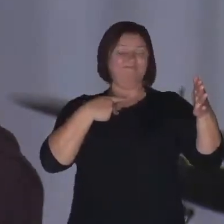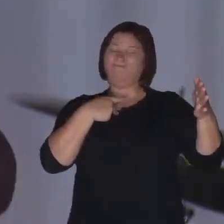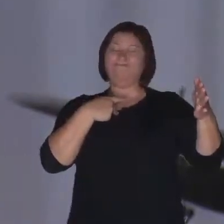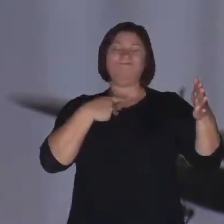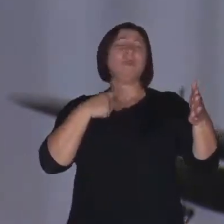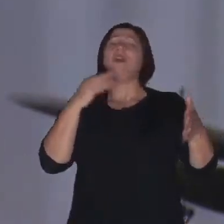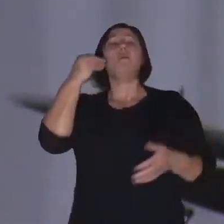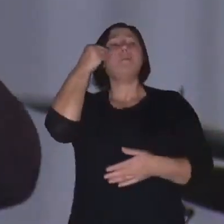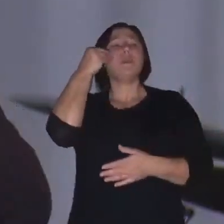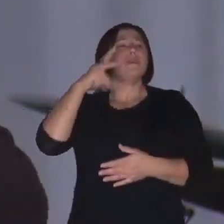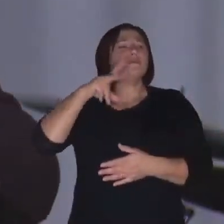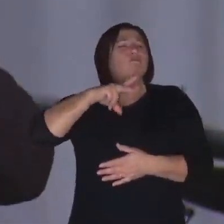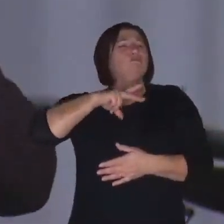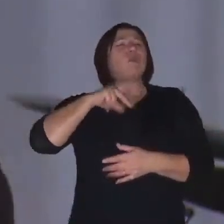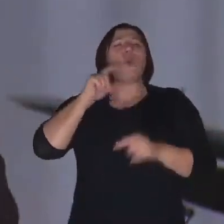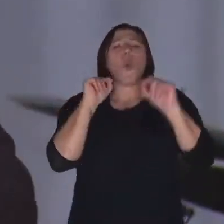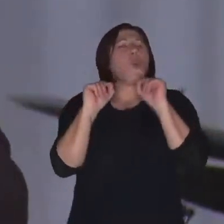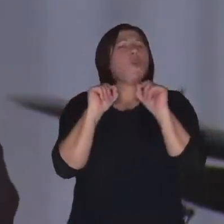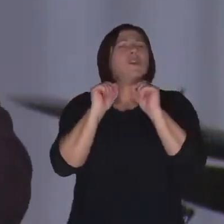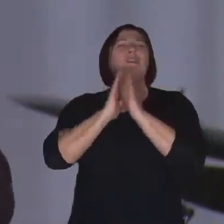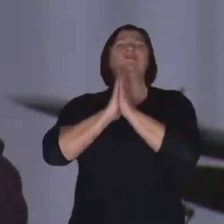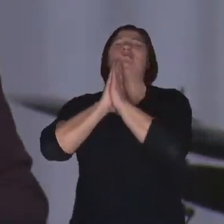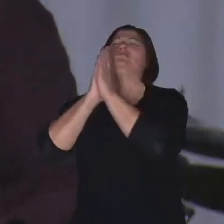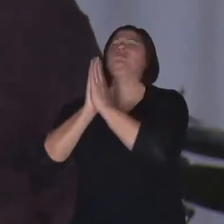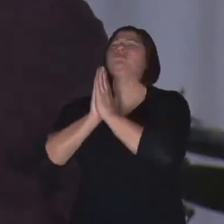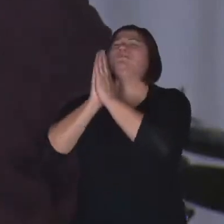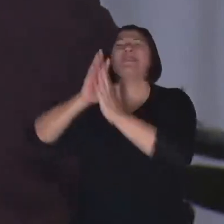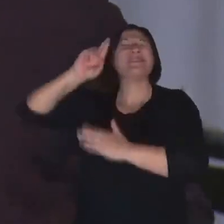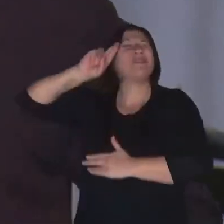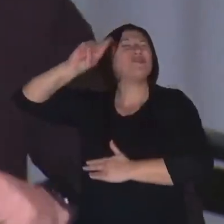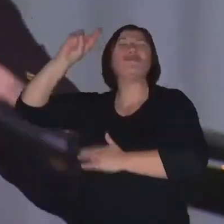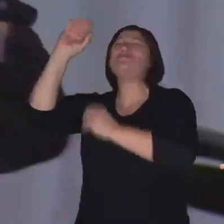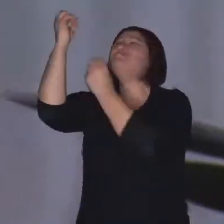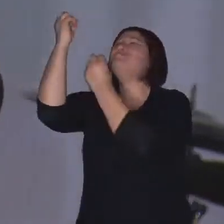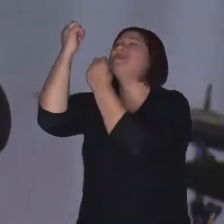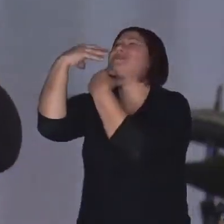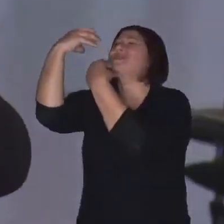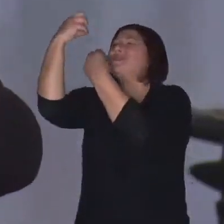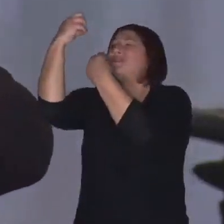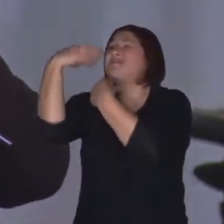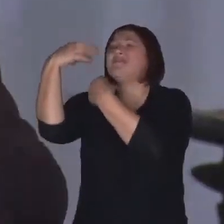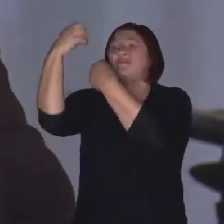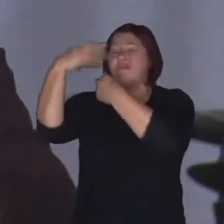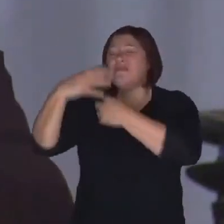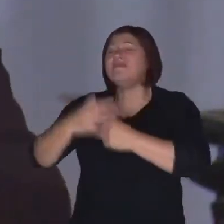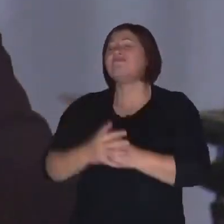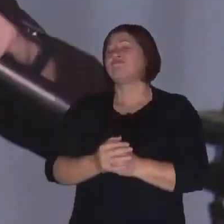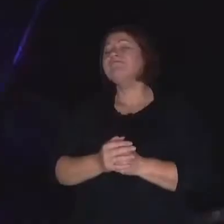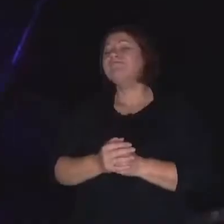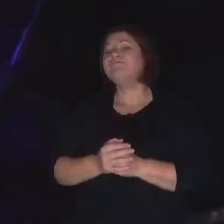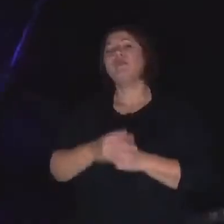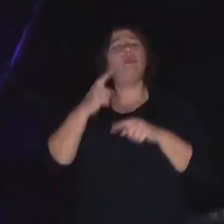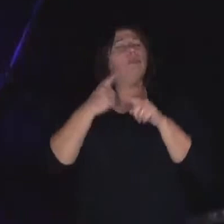Eu não quero repetir de ano em 2020. Eu estou com essa sensação. Porque quando nós estudávamos, seja faculdade ou colégio,